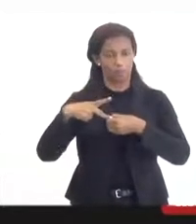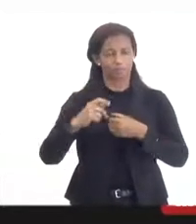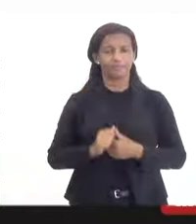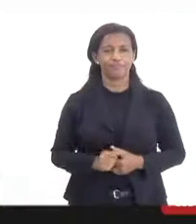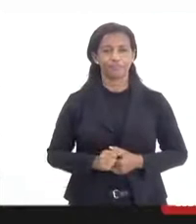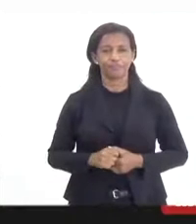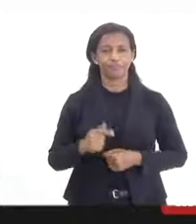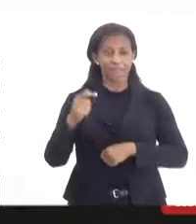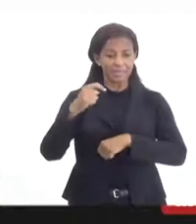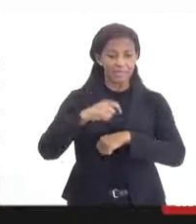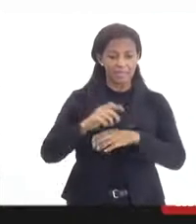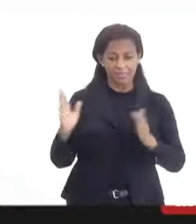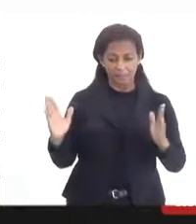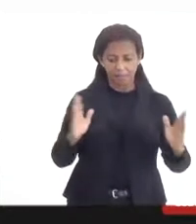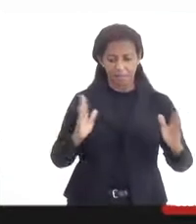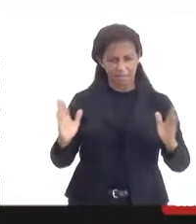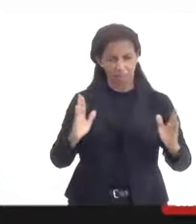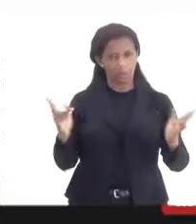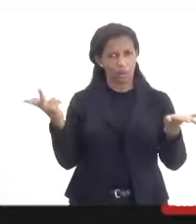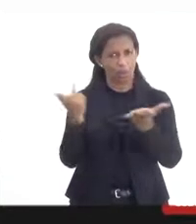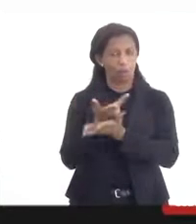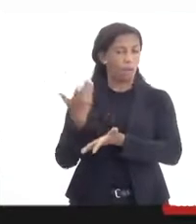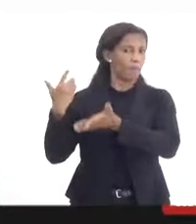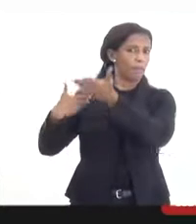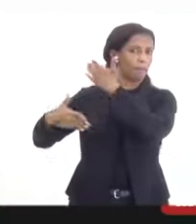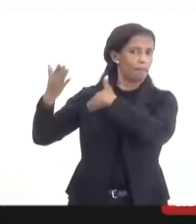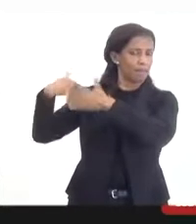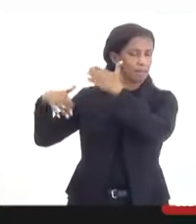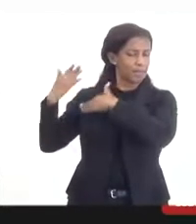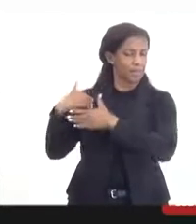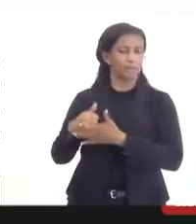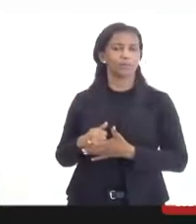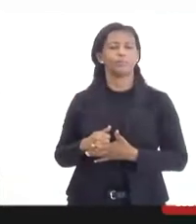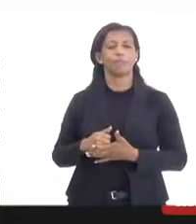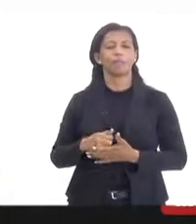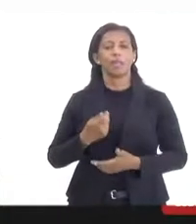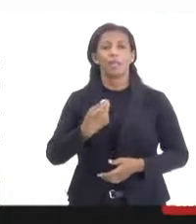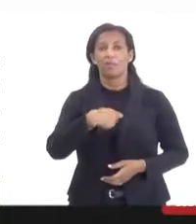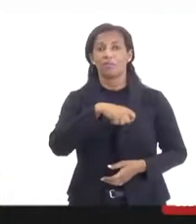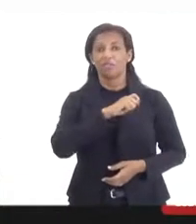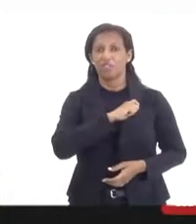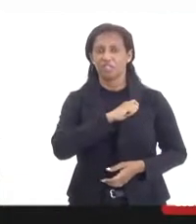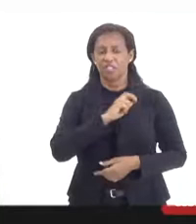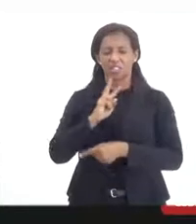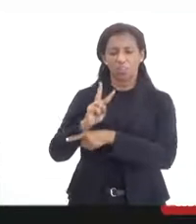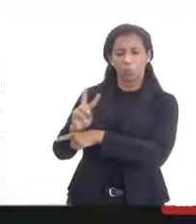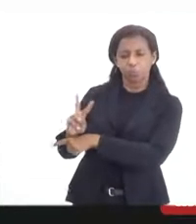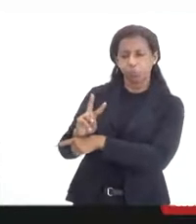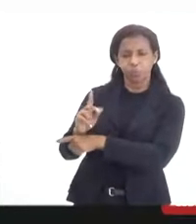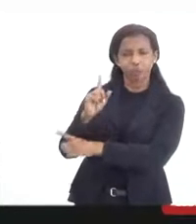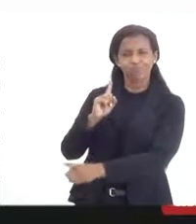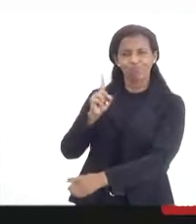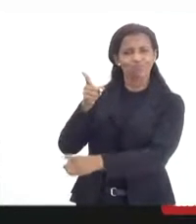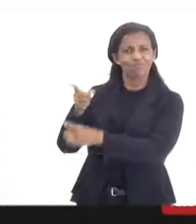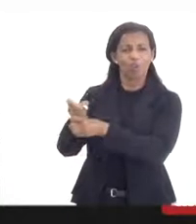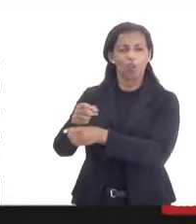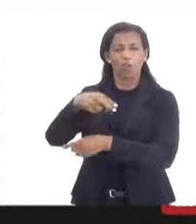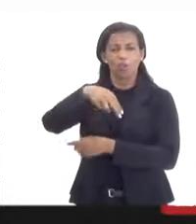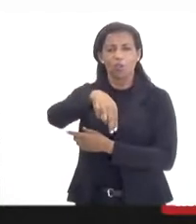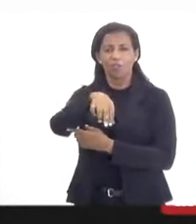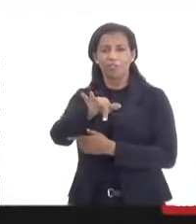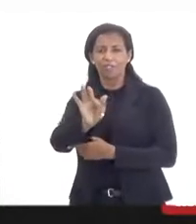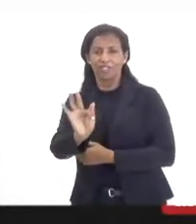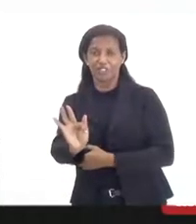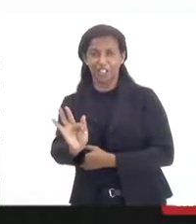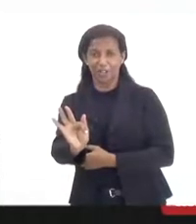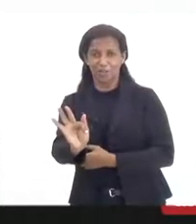das autuações que ficaram no passado, a fiscalização não identificou notas fiscais de